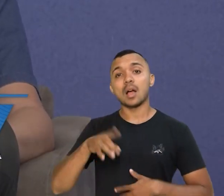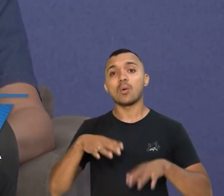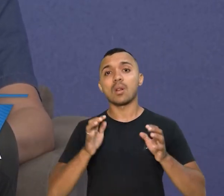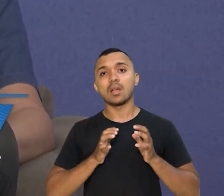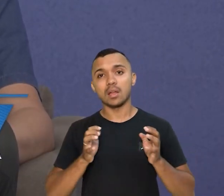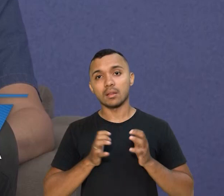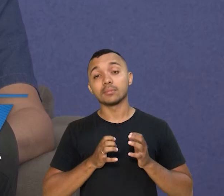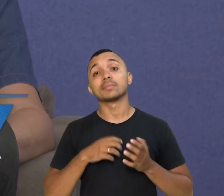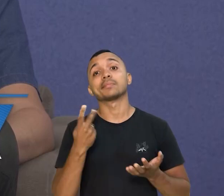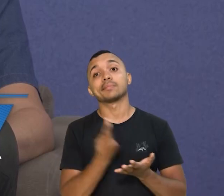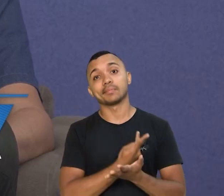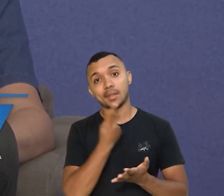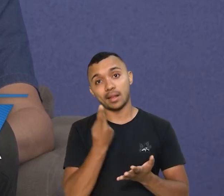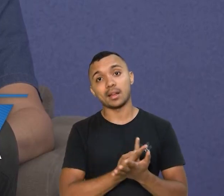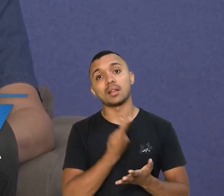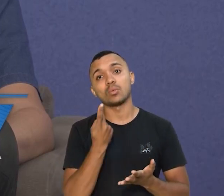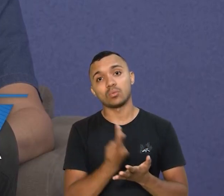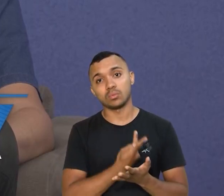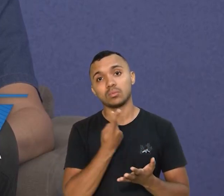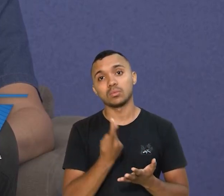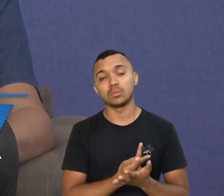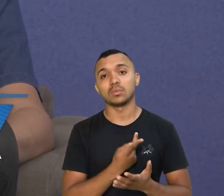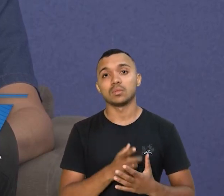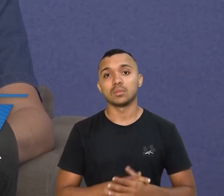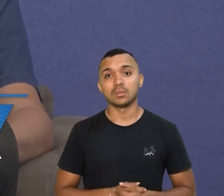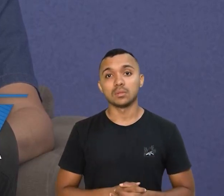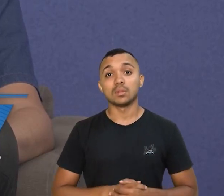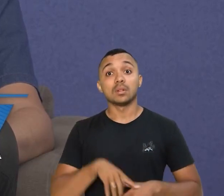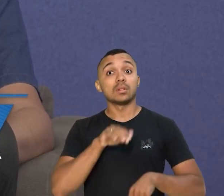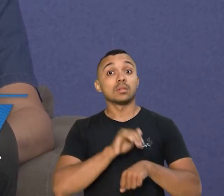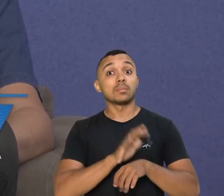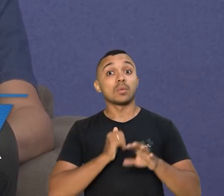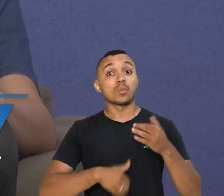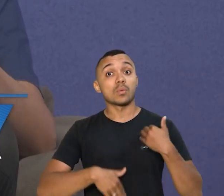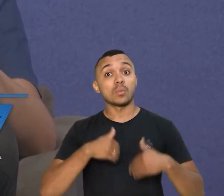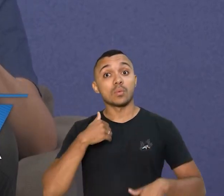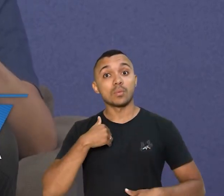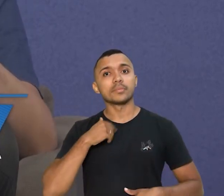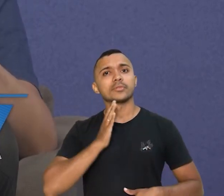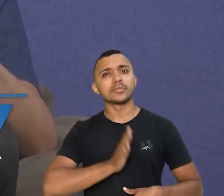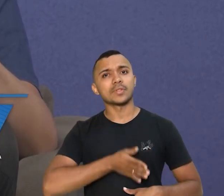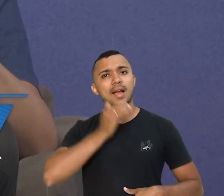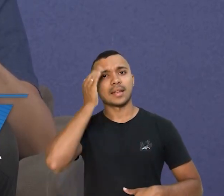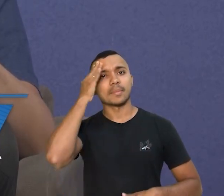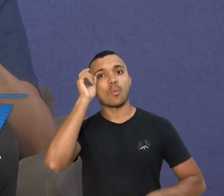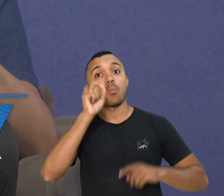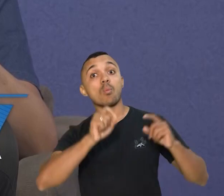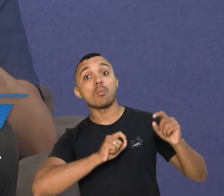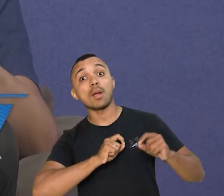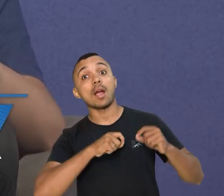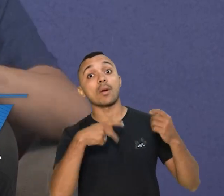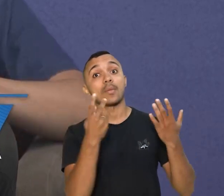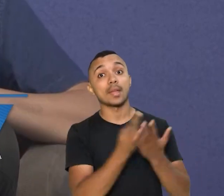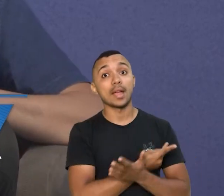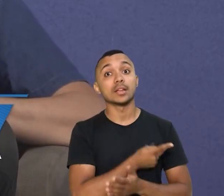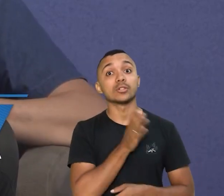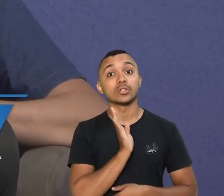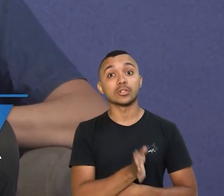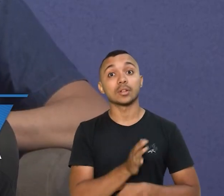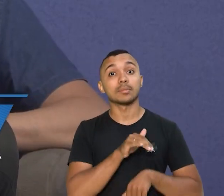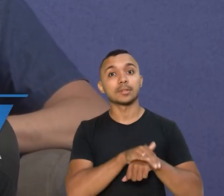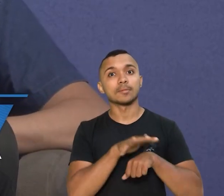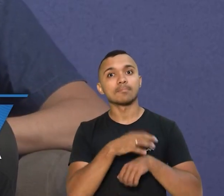foi correto no lance. Inclusive, ele corporalmente, ele sabia o que ia acontecer, se